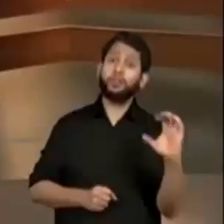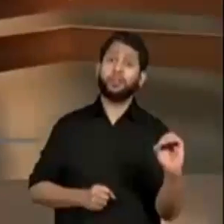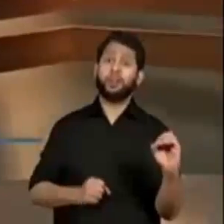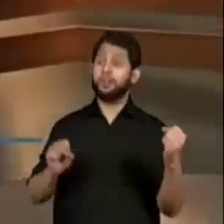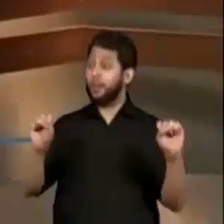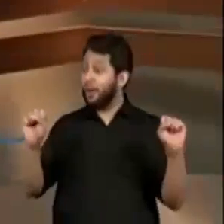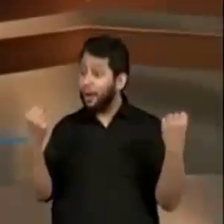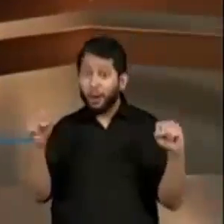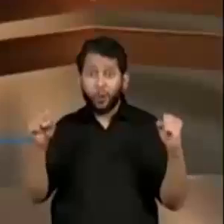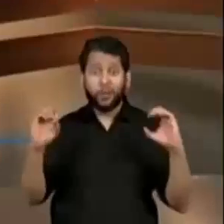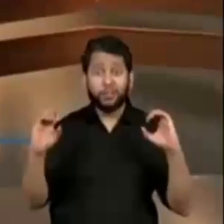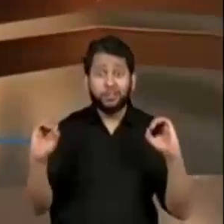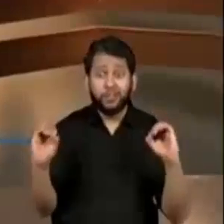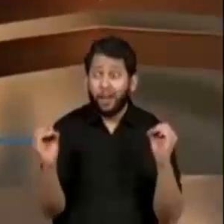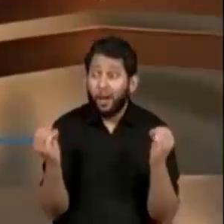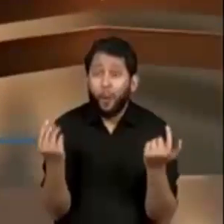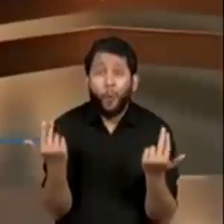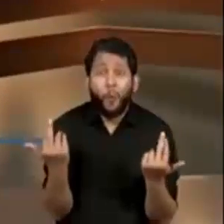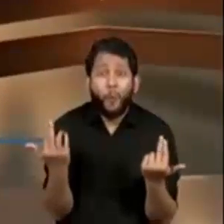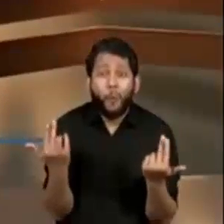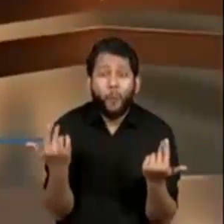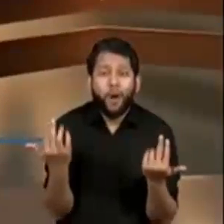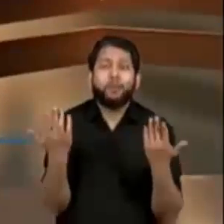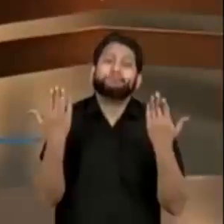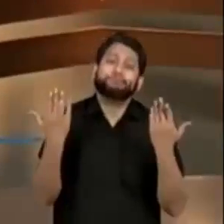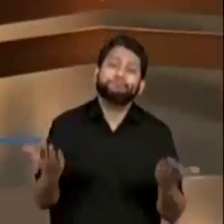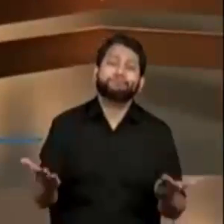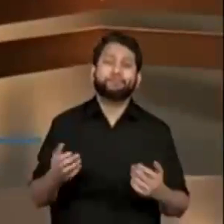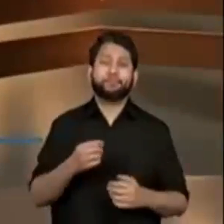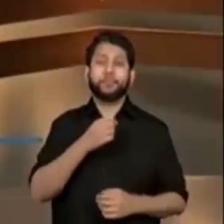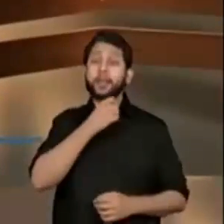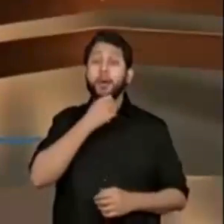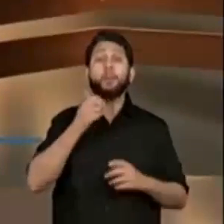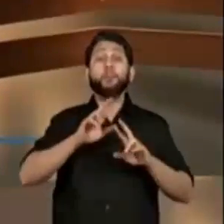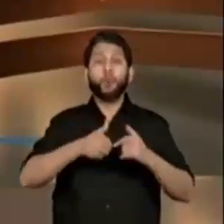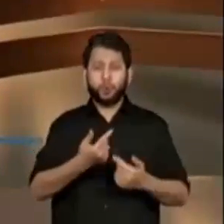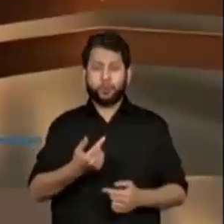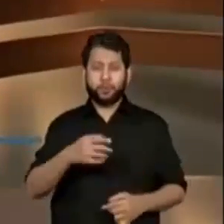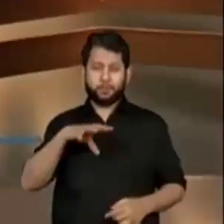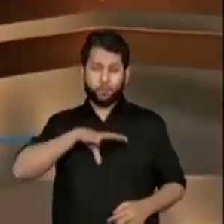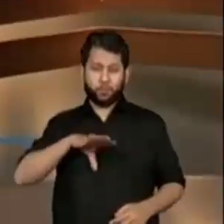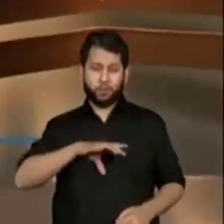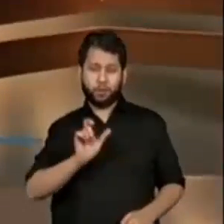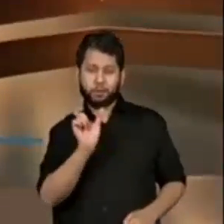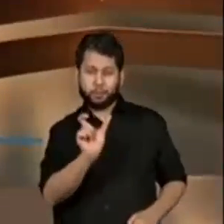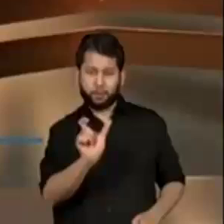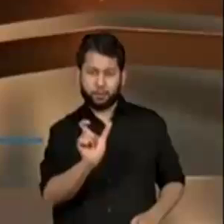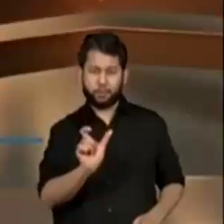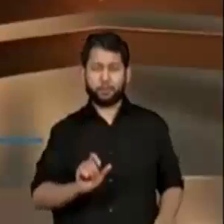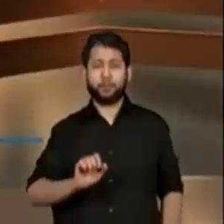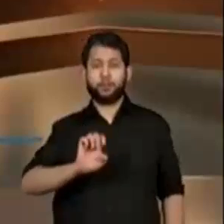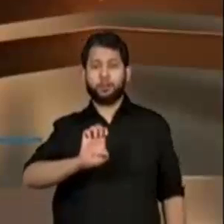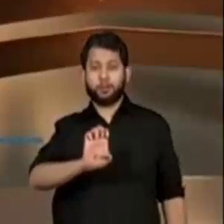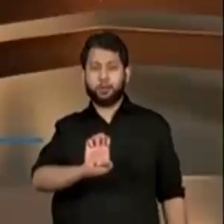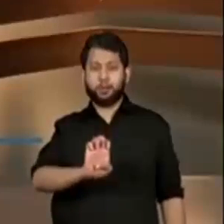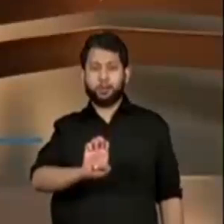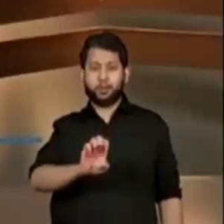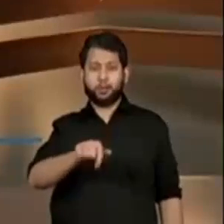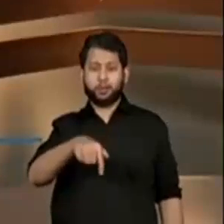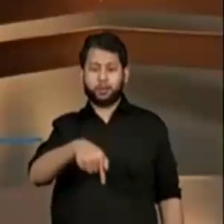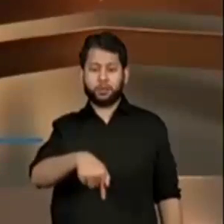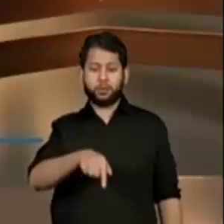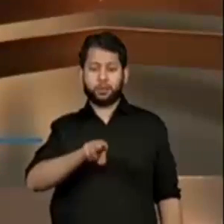que operações são equivalentes quando possuem o mesmo resultado. Certo? Você